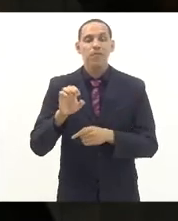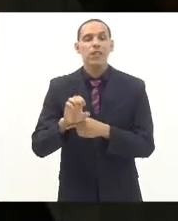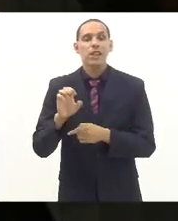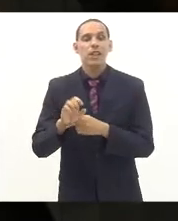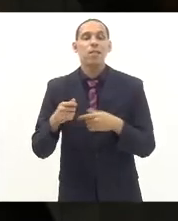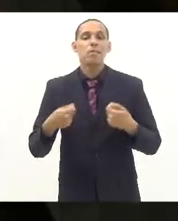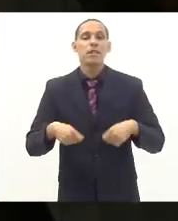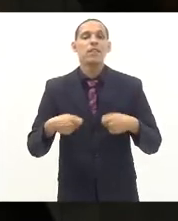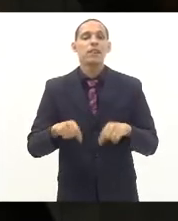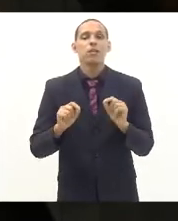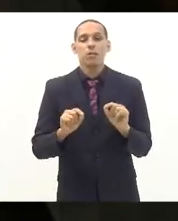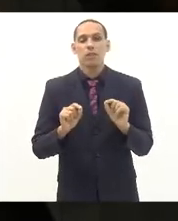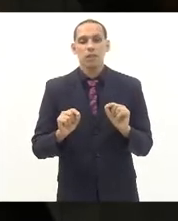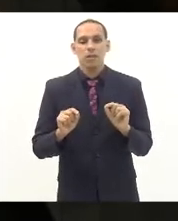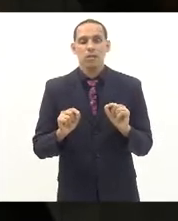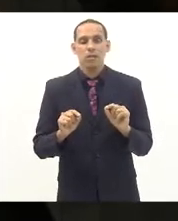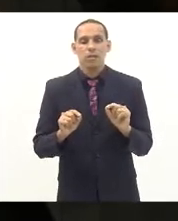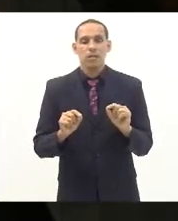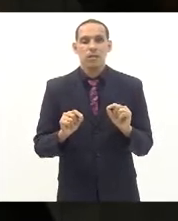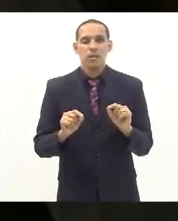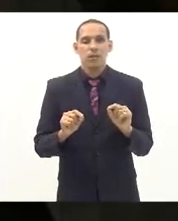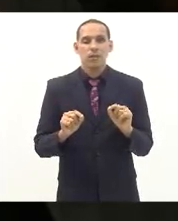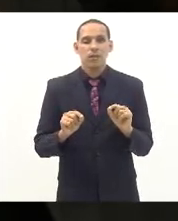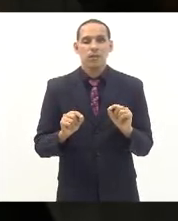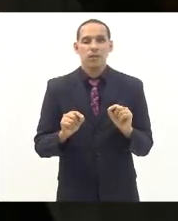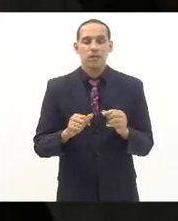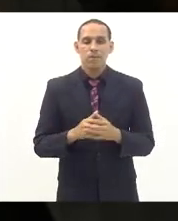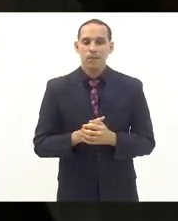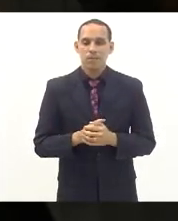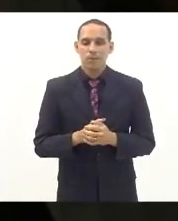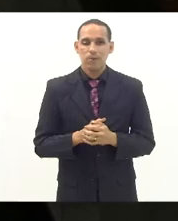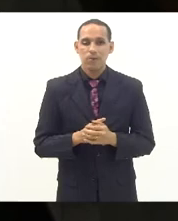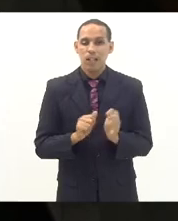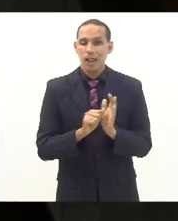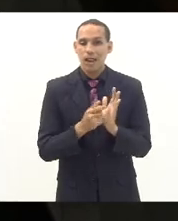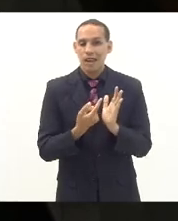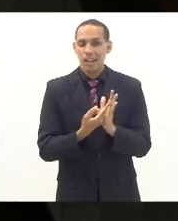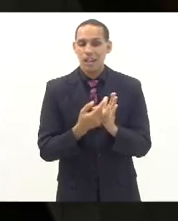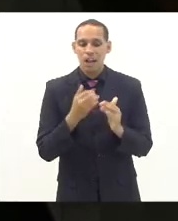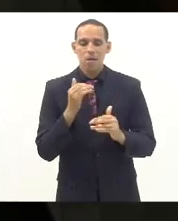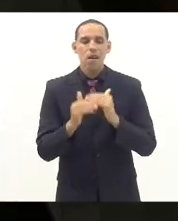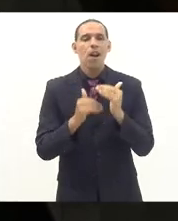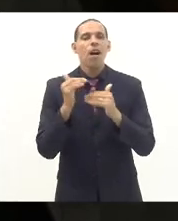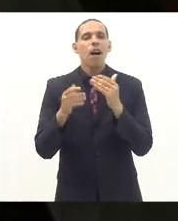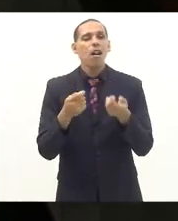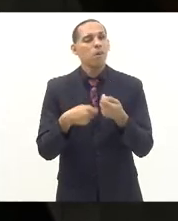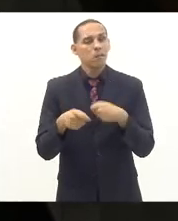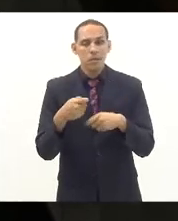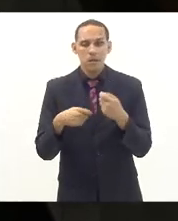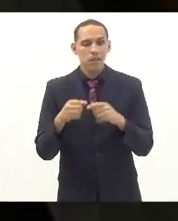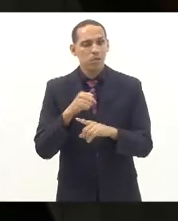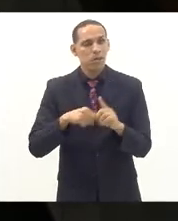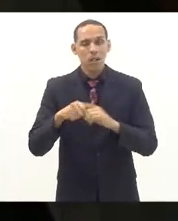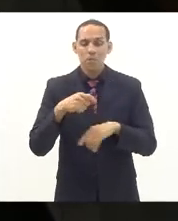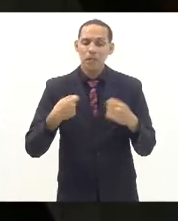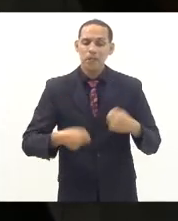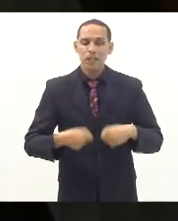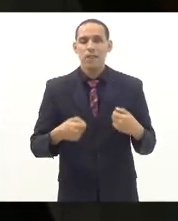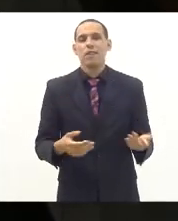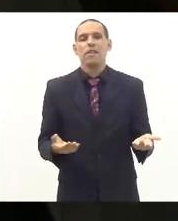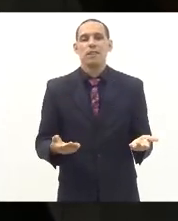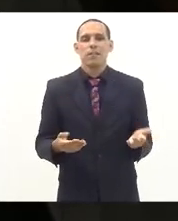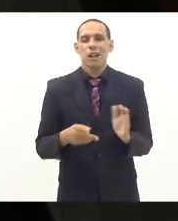Estado tem que ter capacidade de desencadear uma agenda de o movimento econômico social e aí